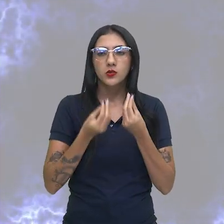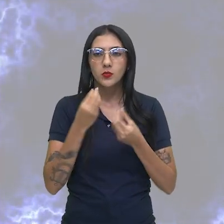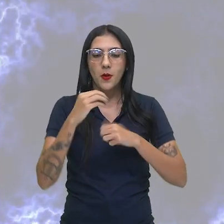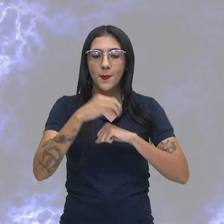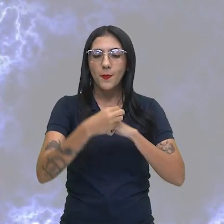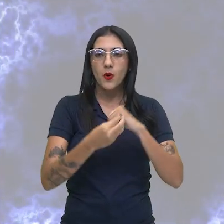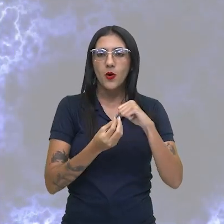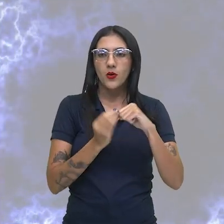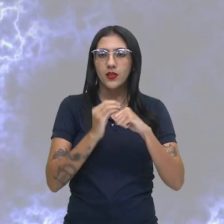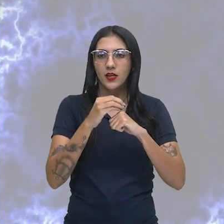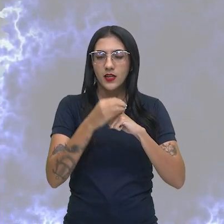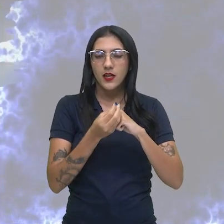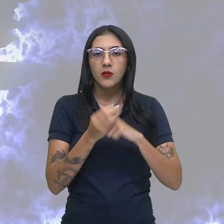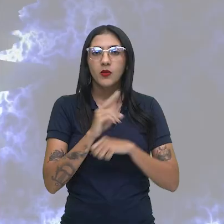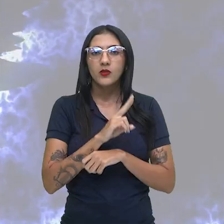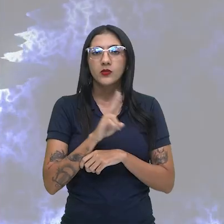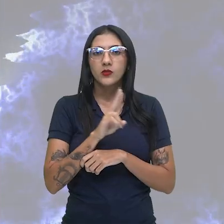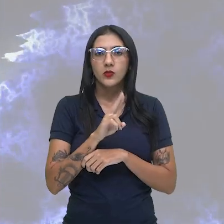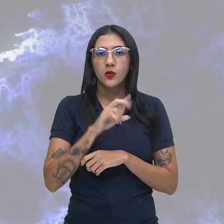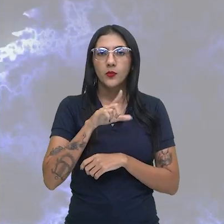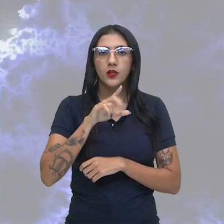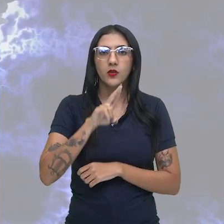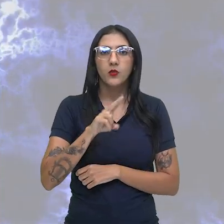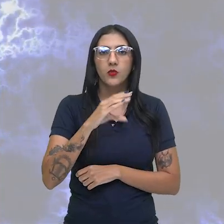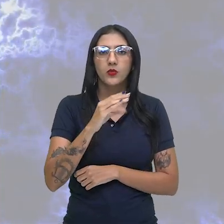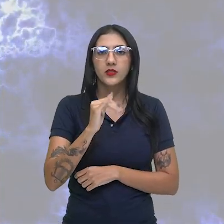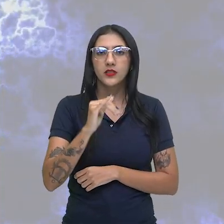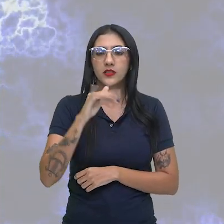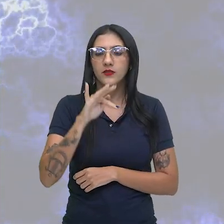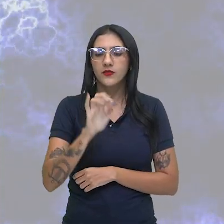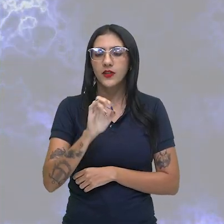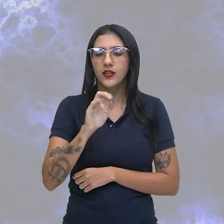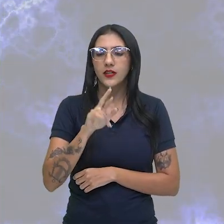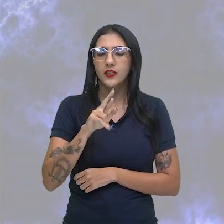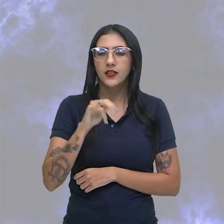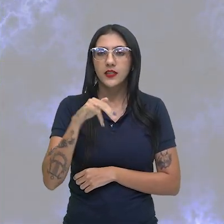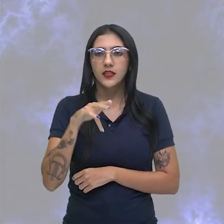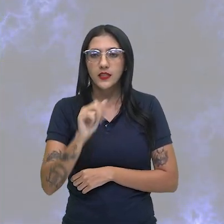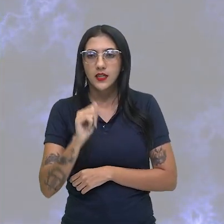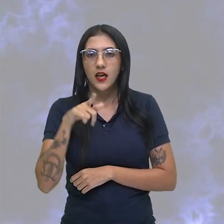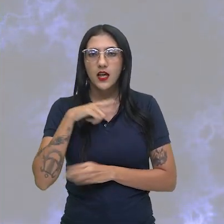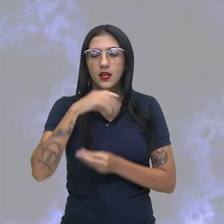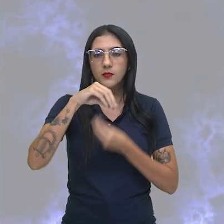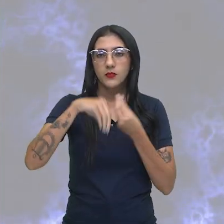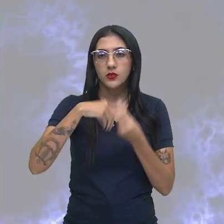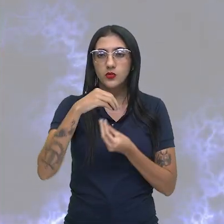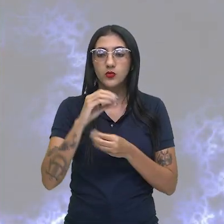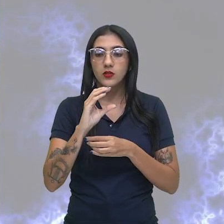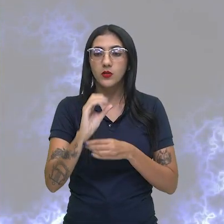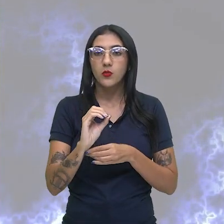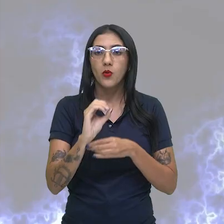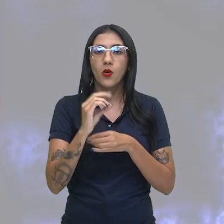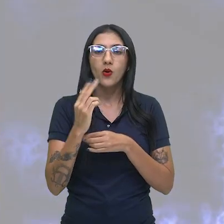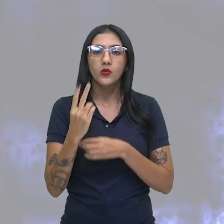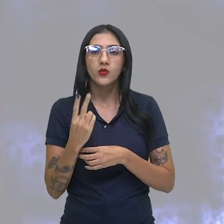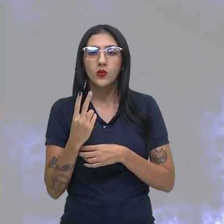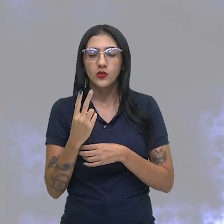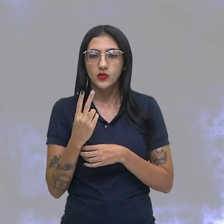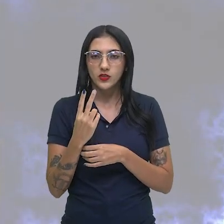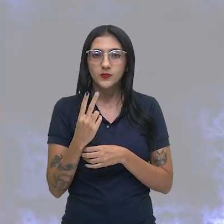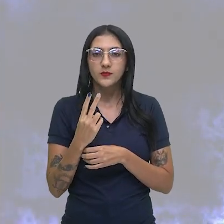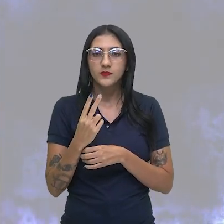molécula chamada luciferina reage com oxigênio na presença de